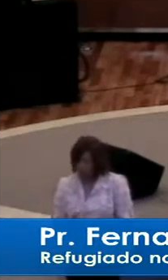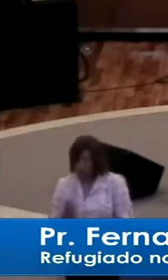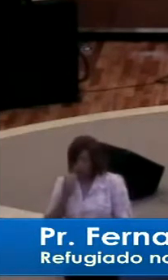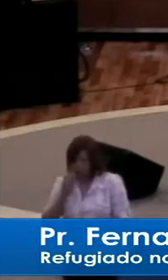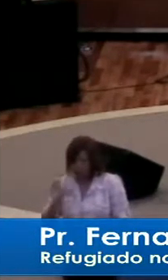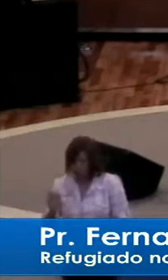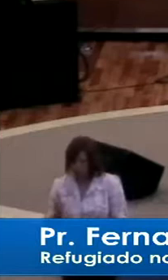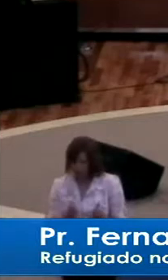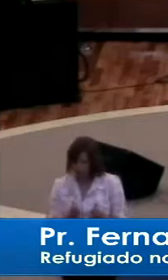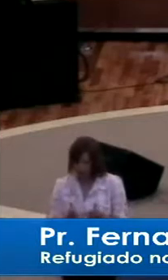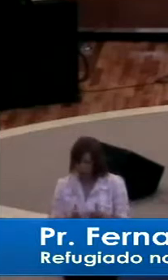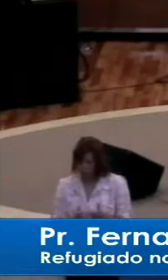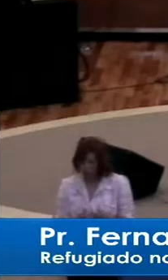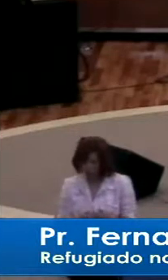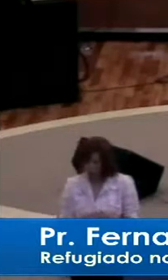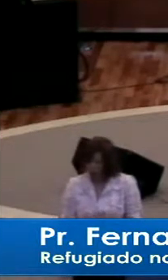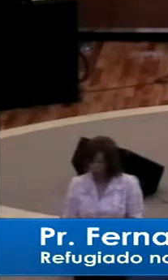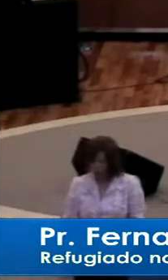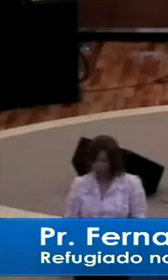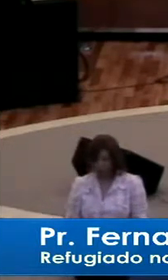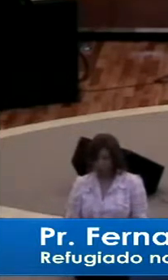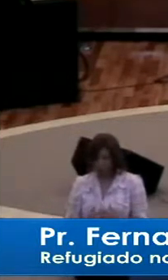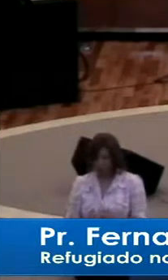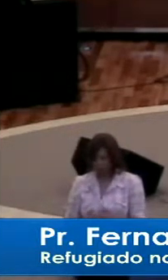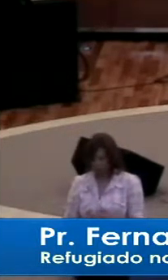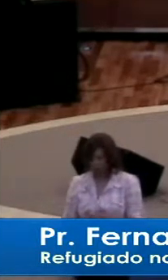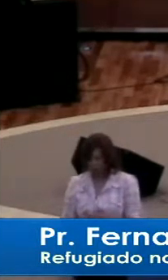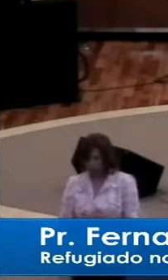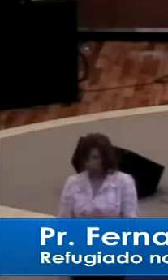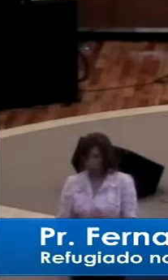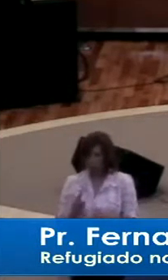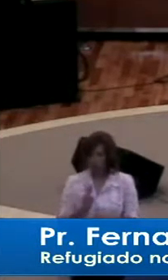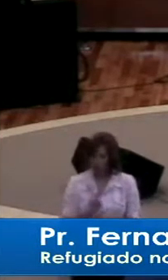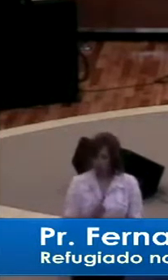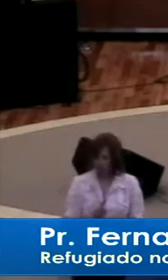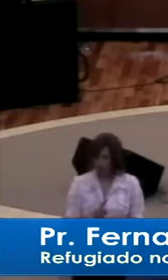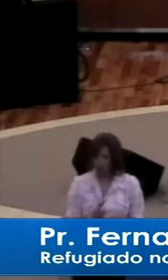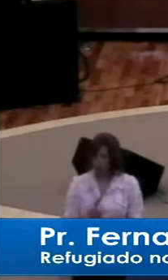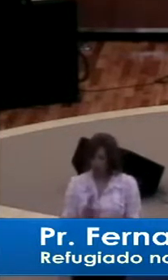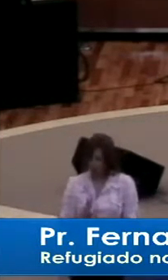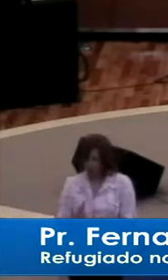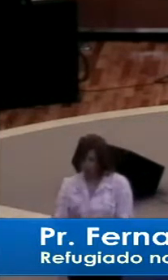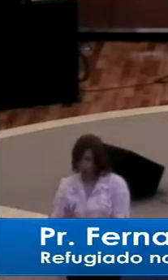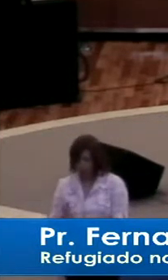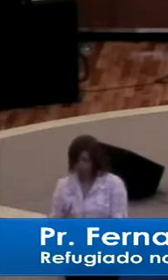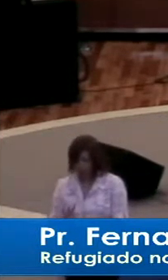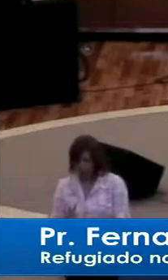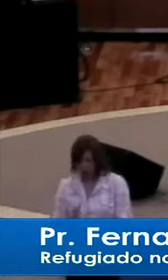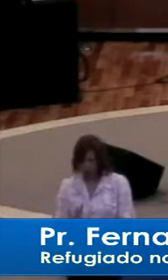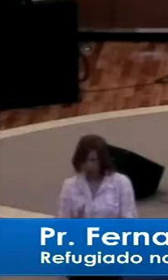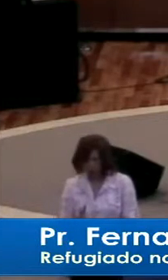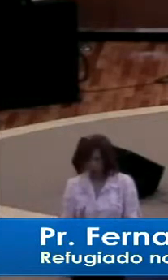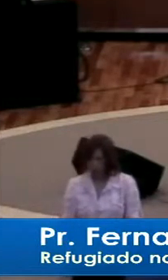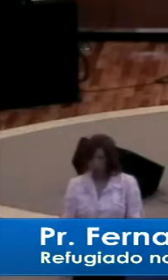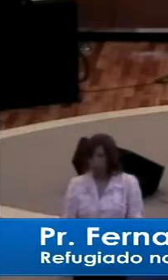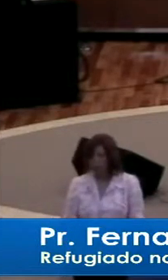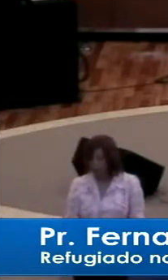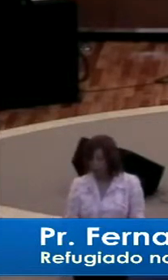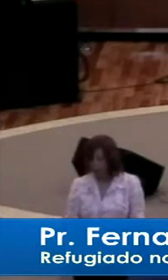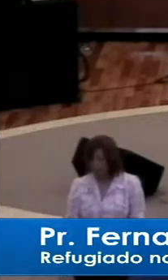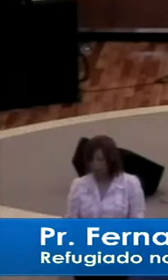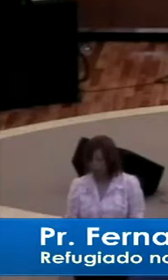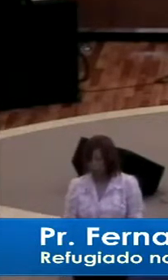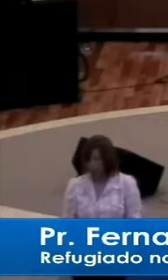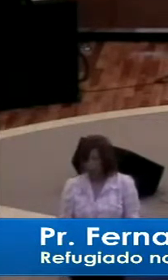vida está nas mãos daquele que é todo poderoso. E dessa mão ninguém tira. Deus está no controle.